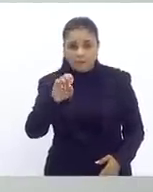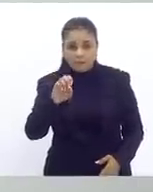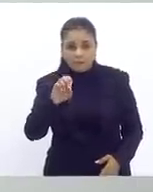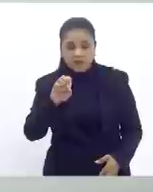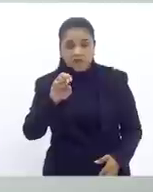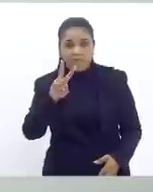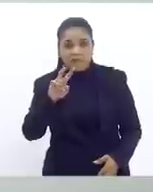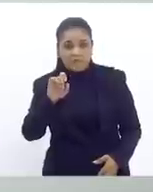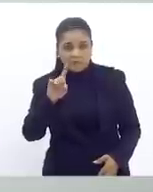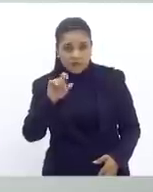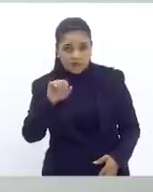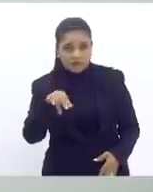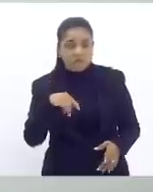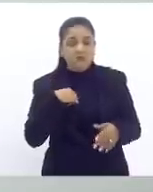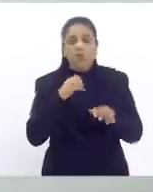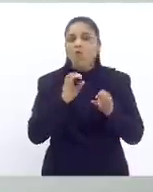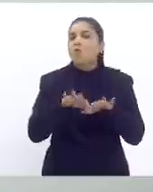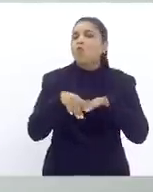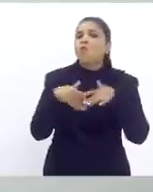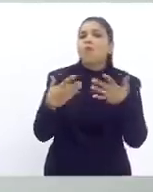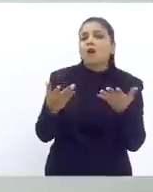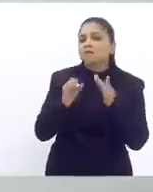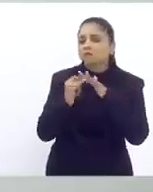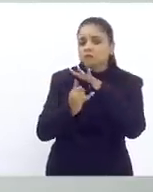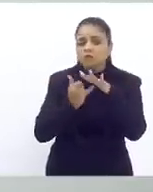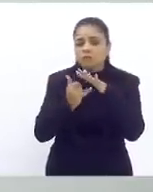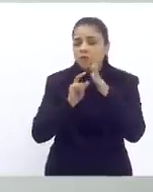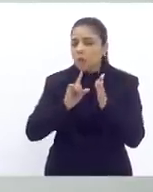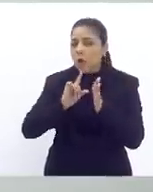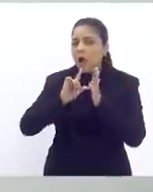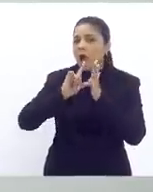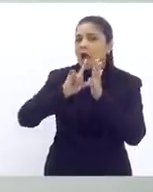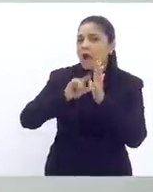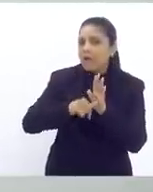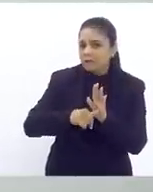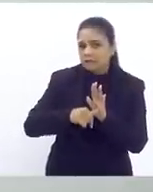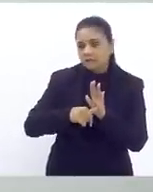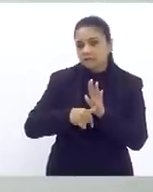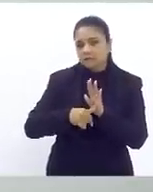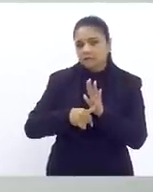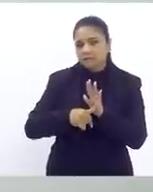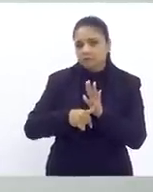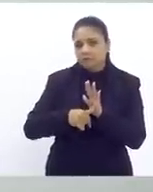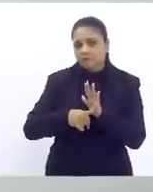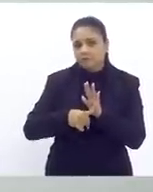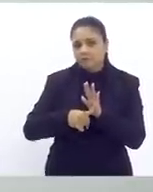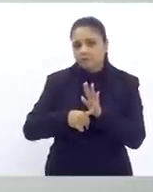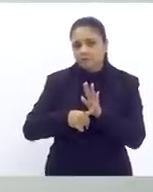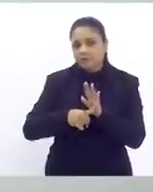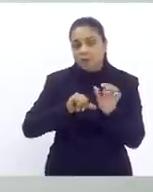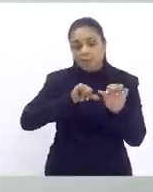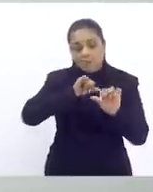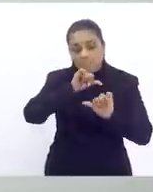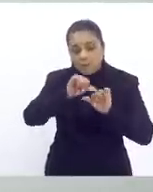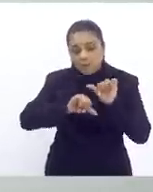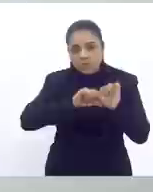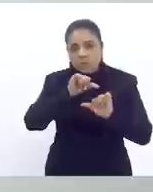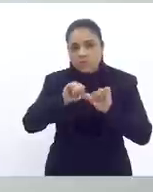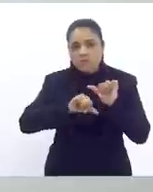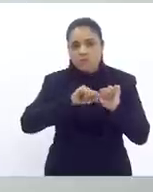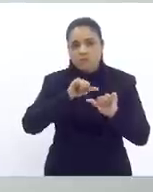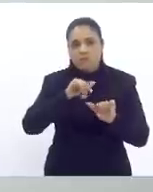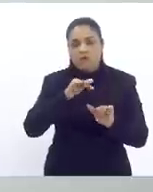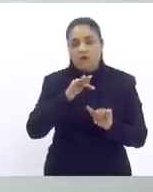em que está vendo mais atraso nessa é mudança da folha né